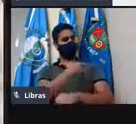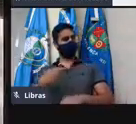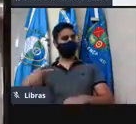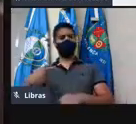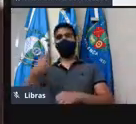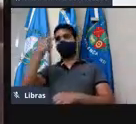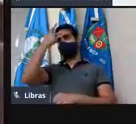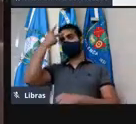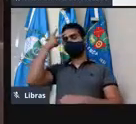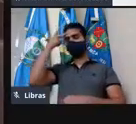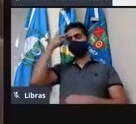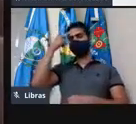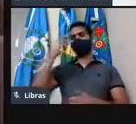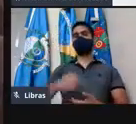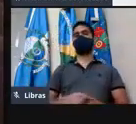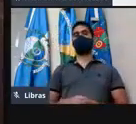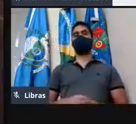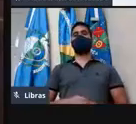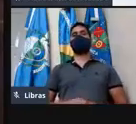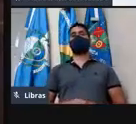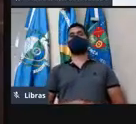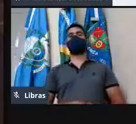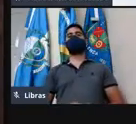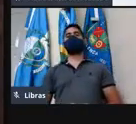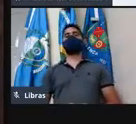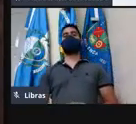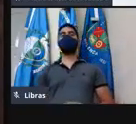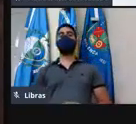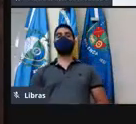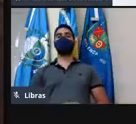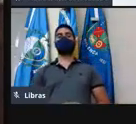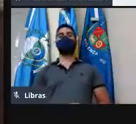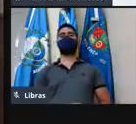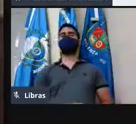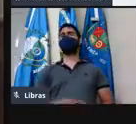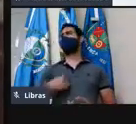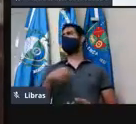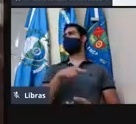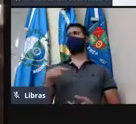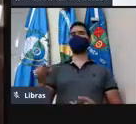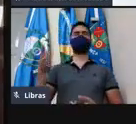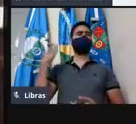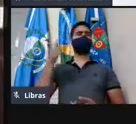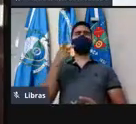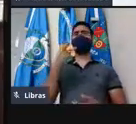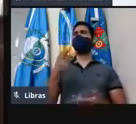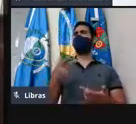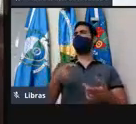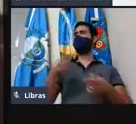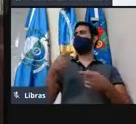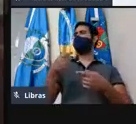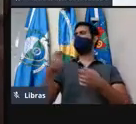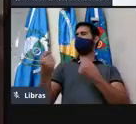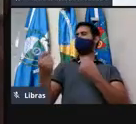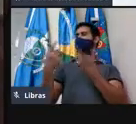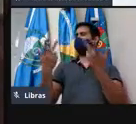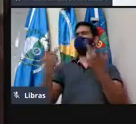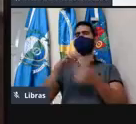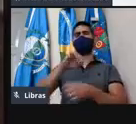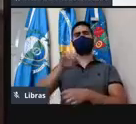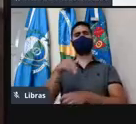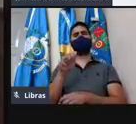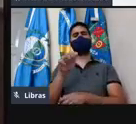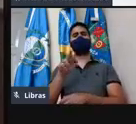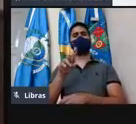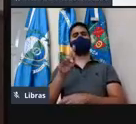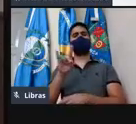assistência. Bom, mas semana passada eu reclamei sobre o Jardim Valença, ligou para mim pedindo que